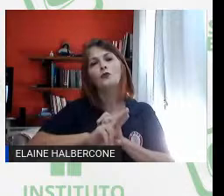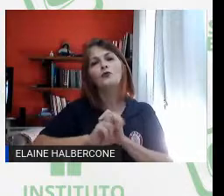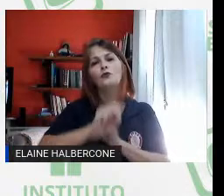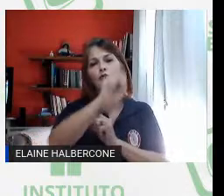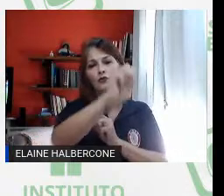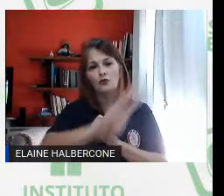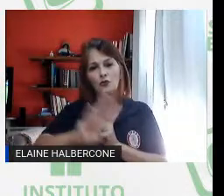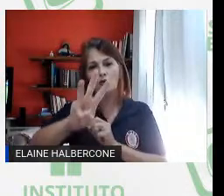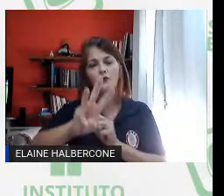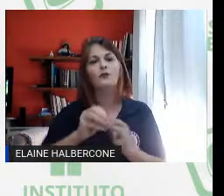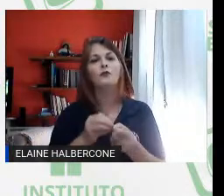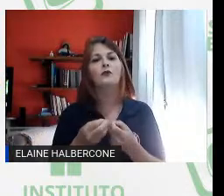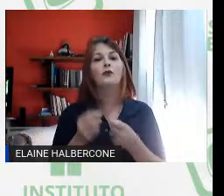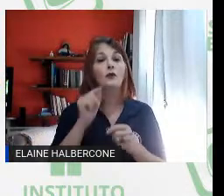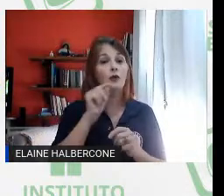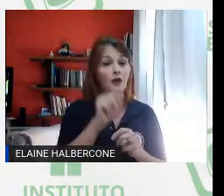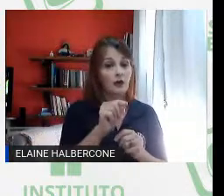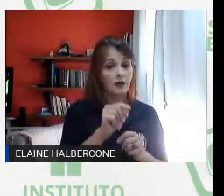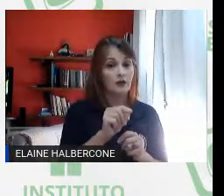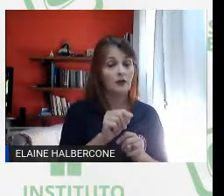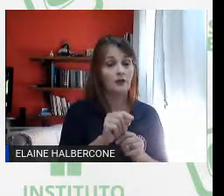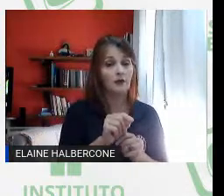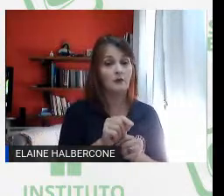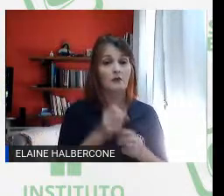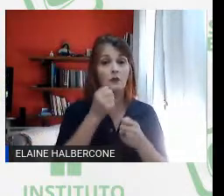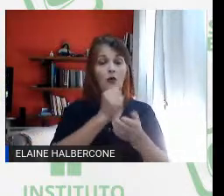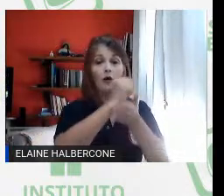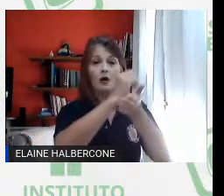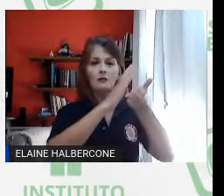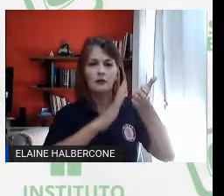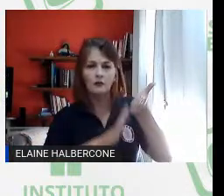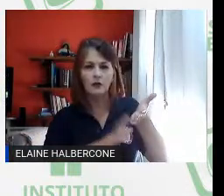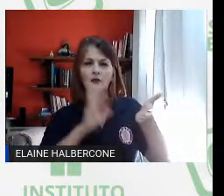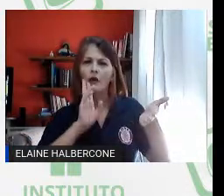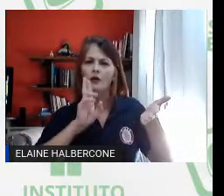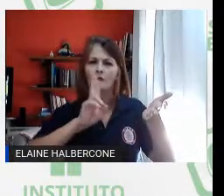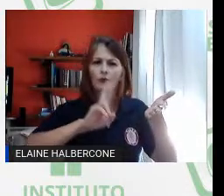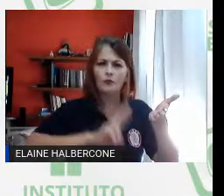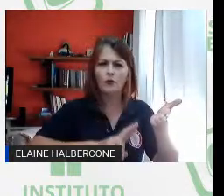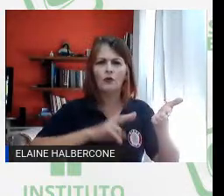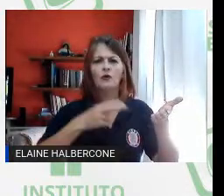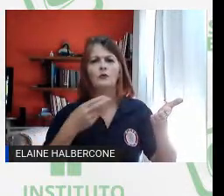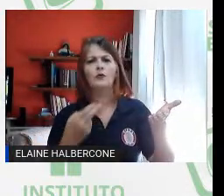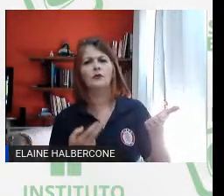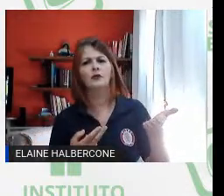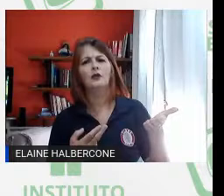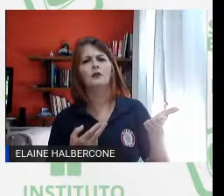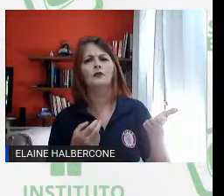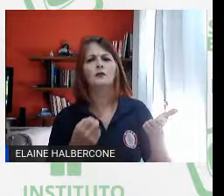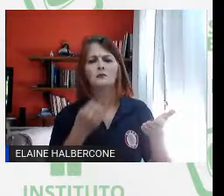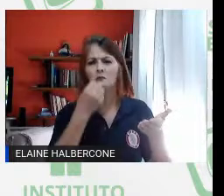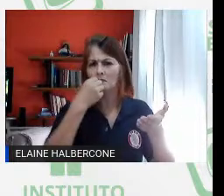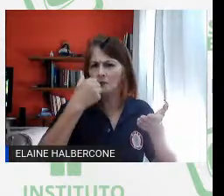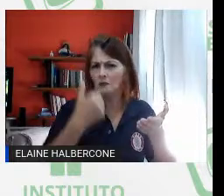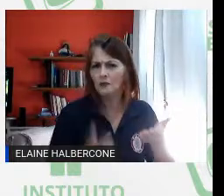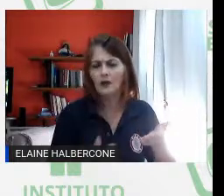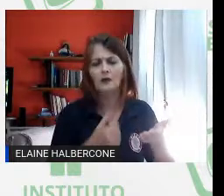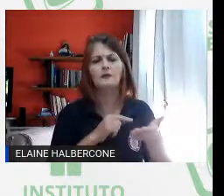e com êxito. Exercícios foram passados, eles responderam bem,